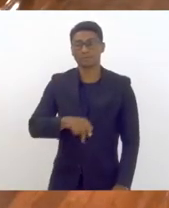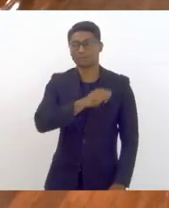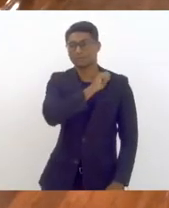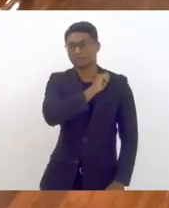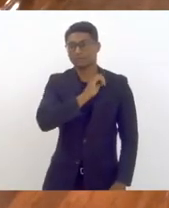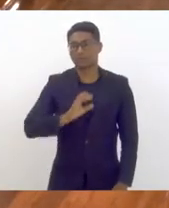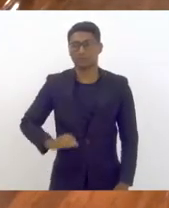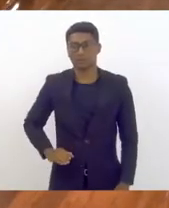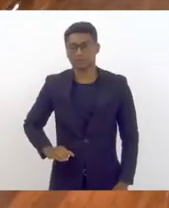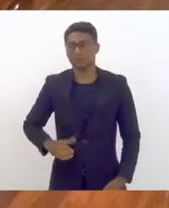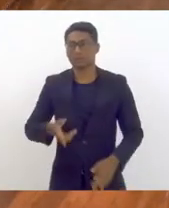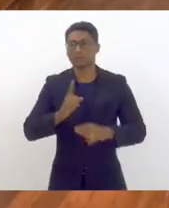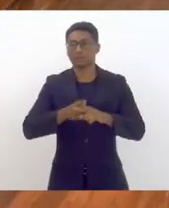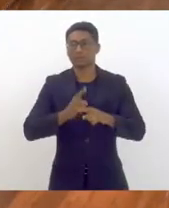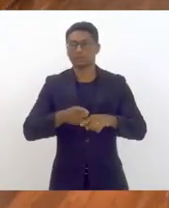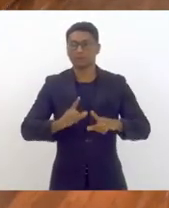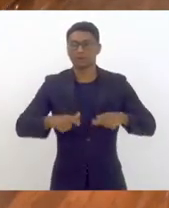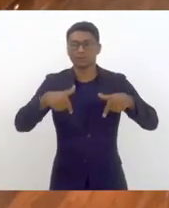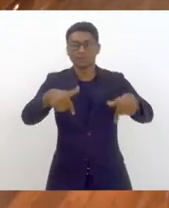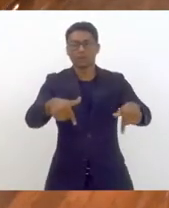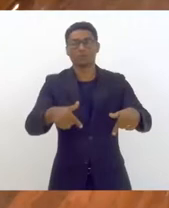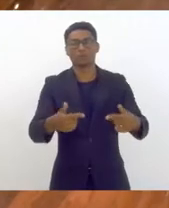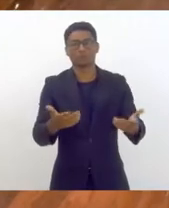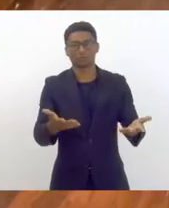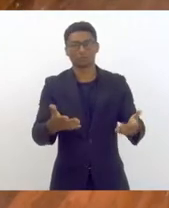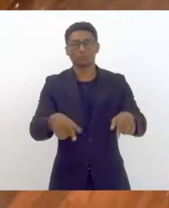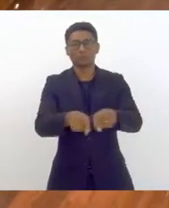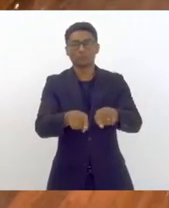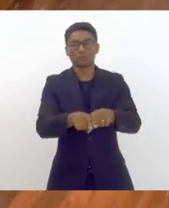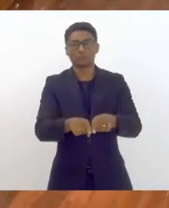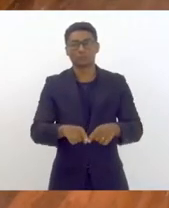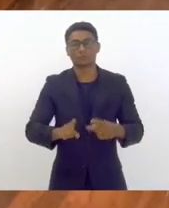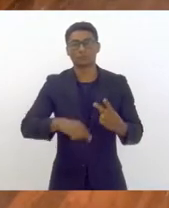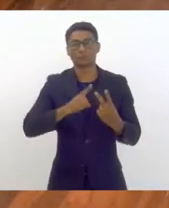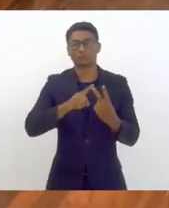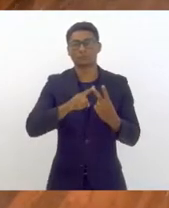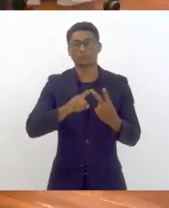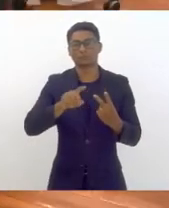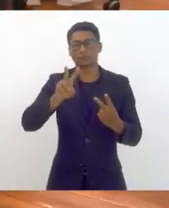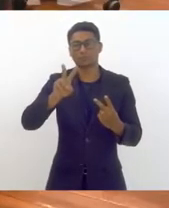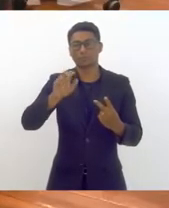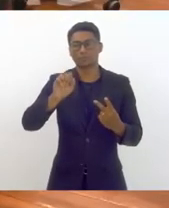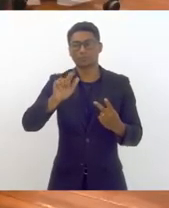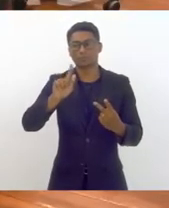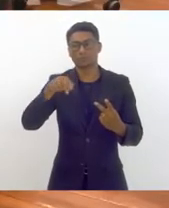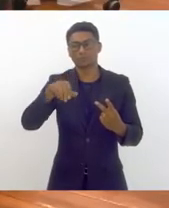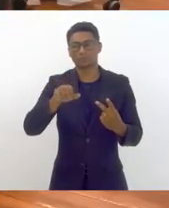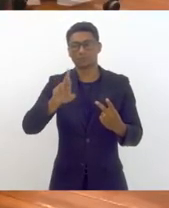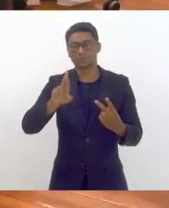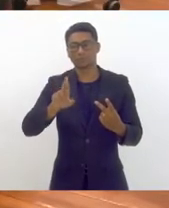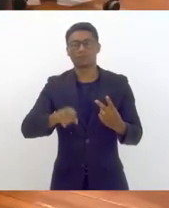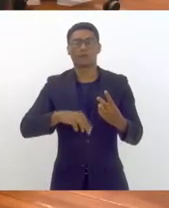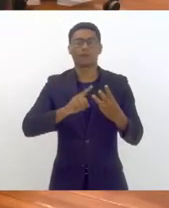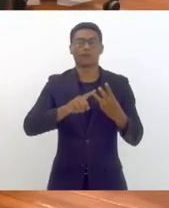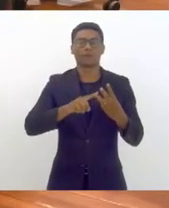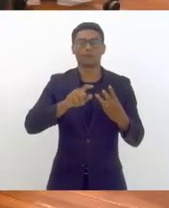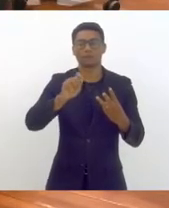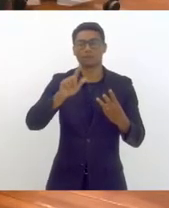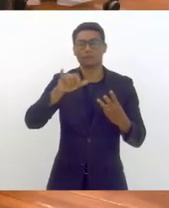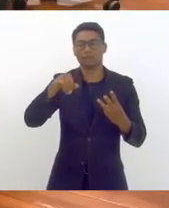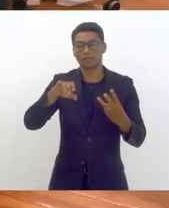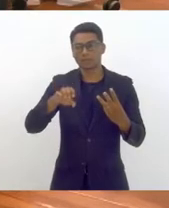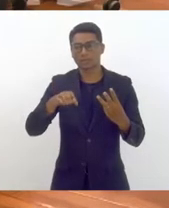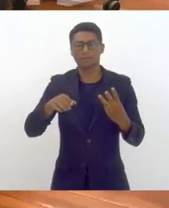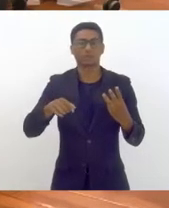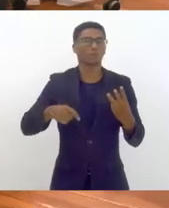Siciliano também por essa iniciativa, o Wagner Pichter, que se empenhou por isso, a Aline. A todos